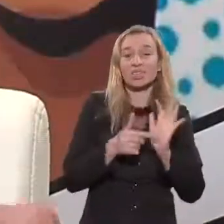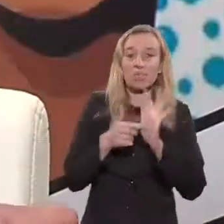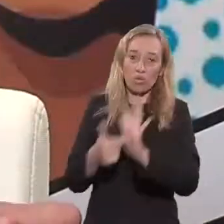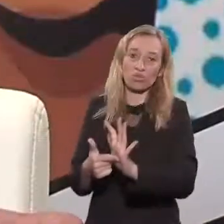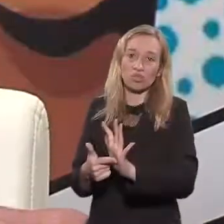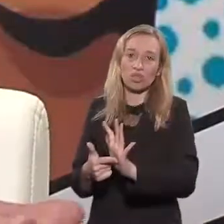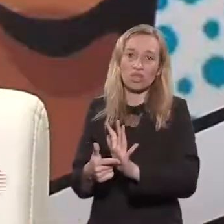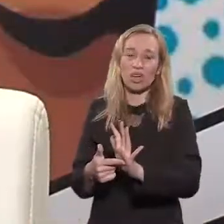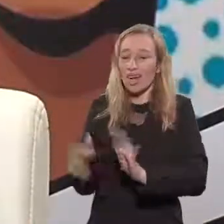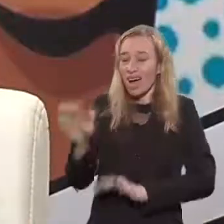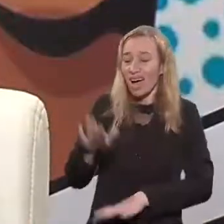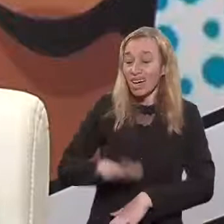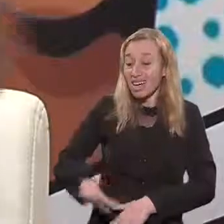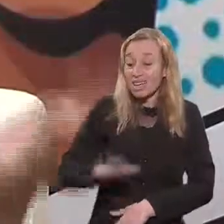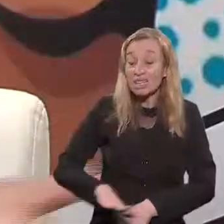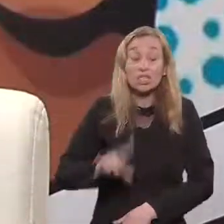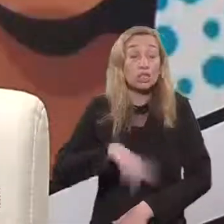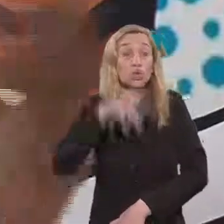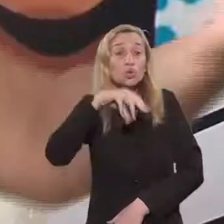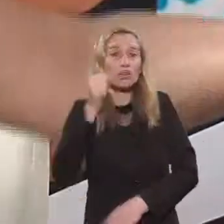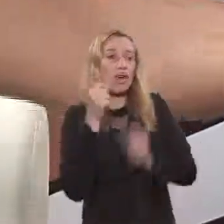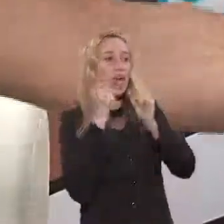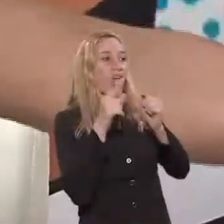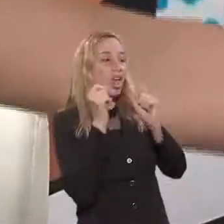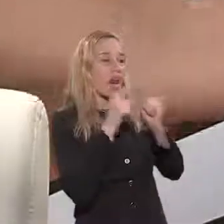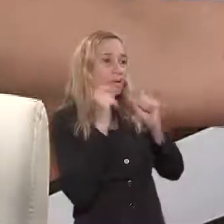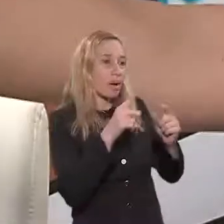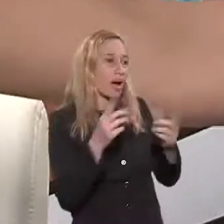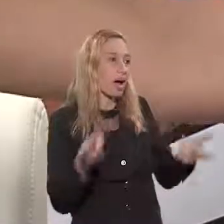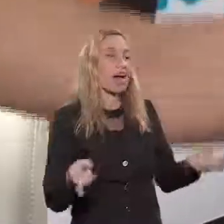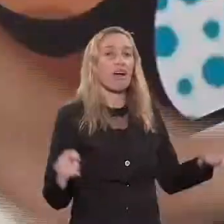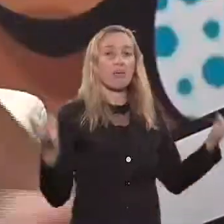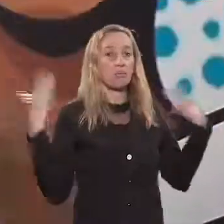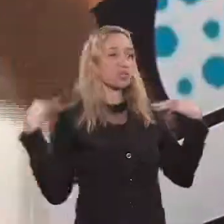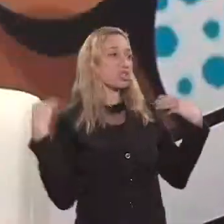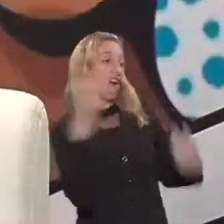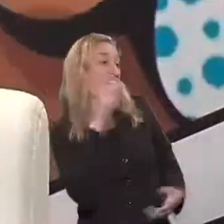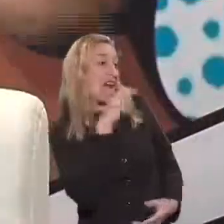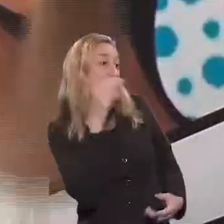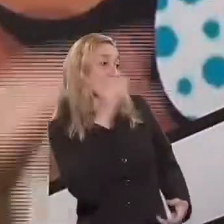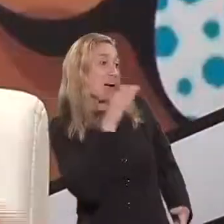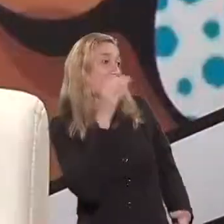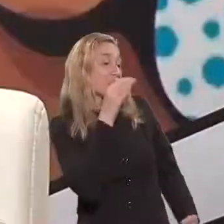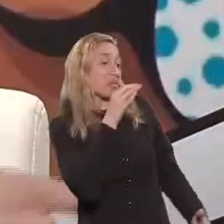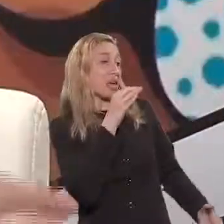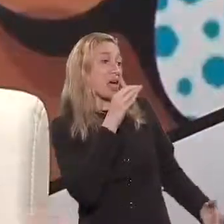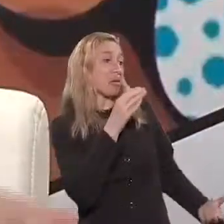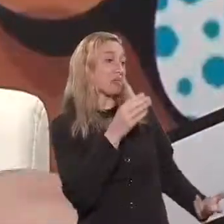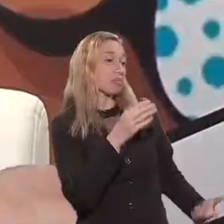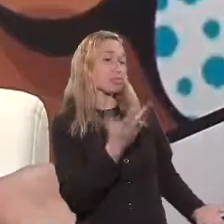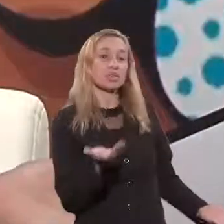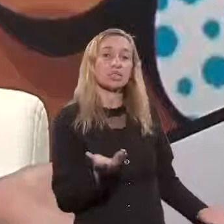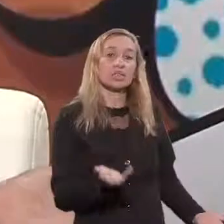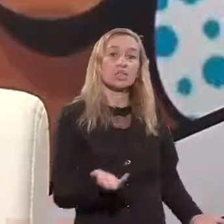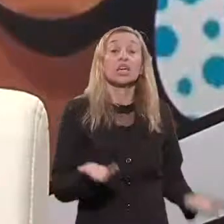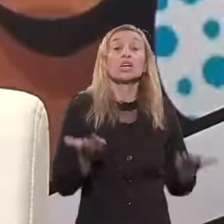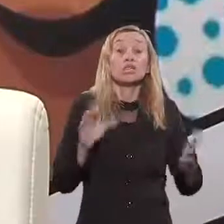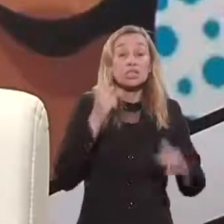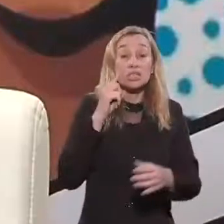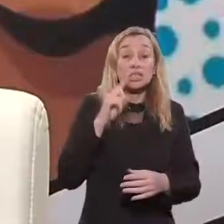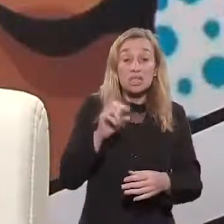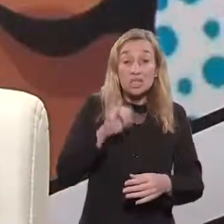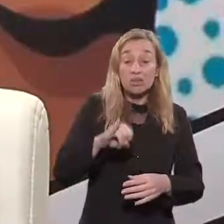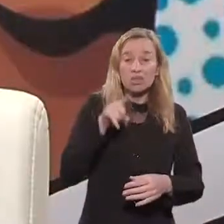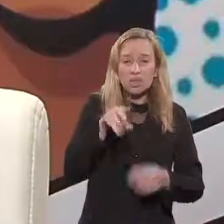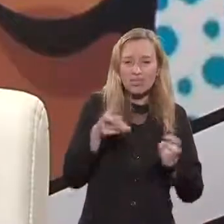não é pela criança. Uma criança jamais vai reclamar, motorista vai rápido, nunca, entendeu? Então,